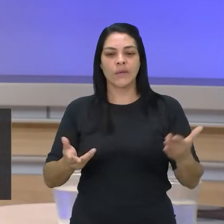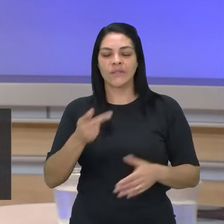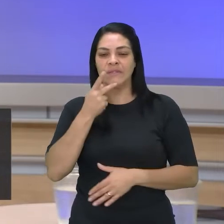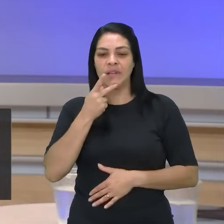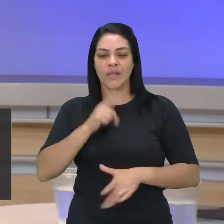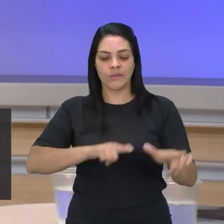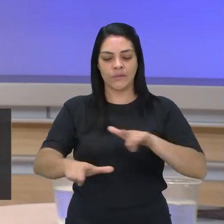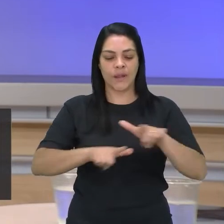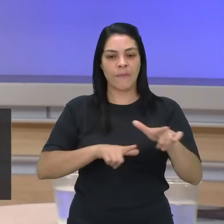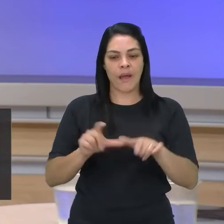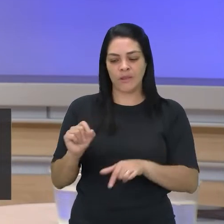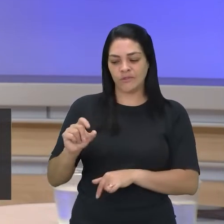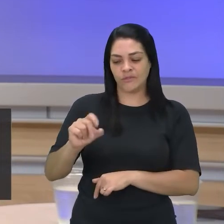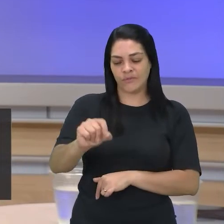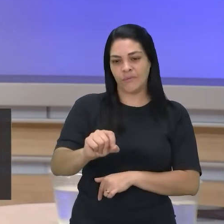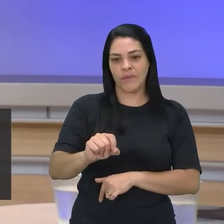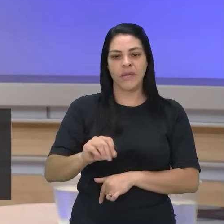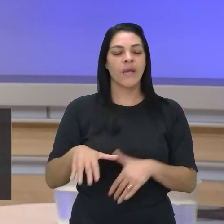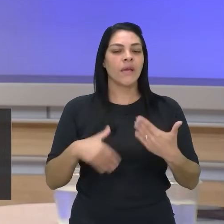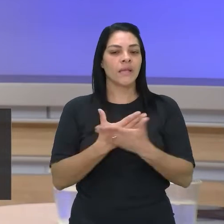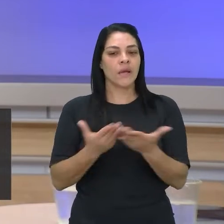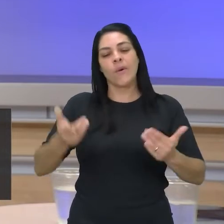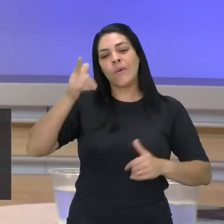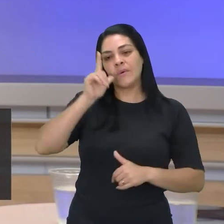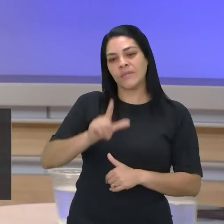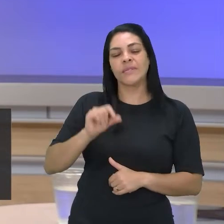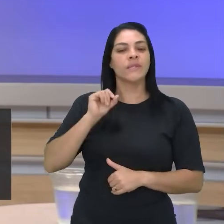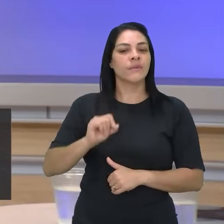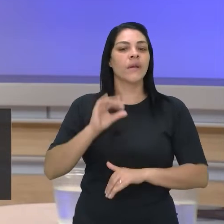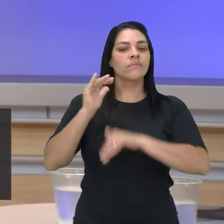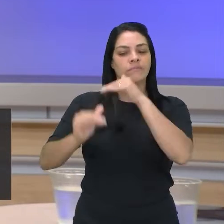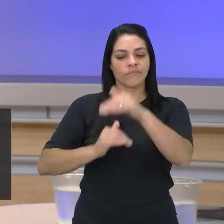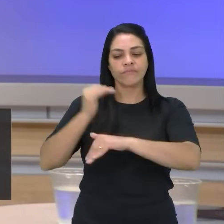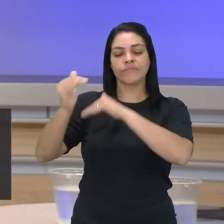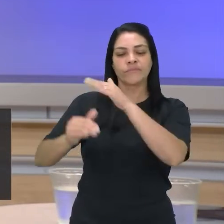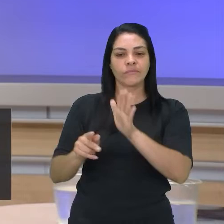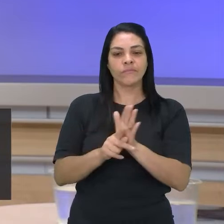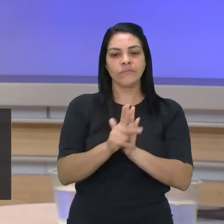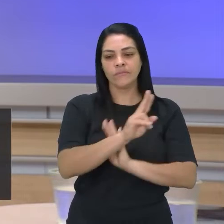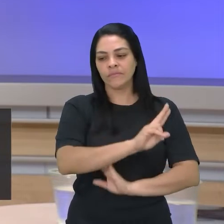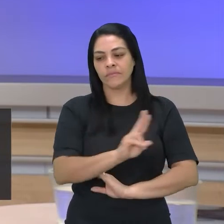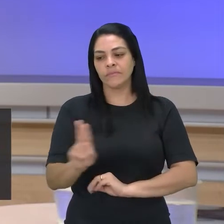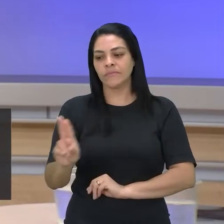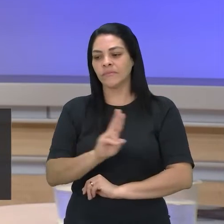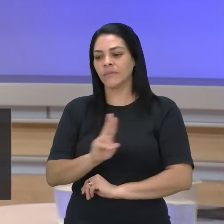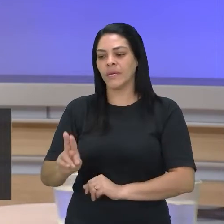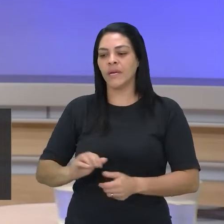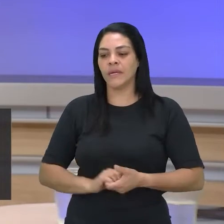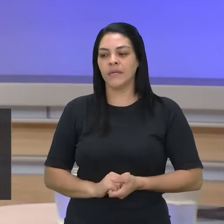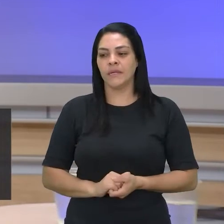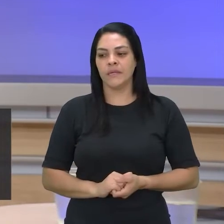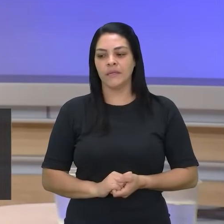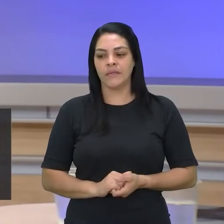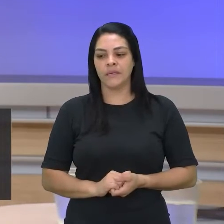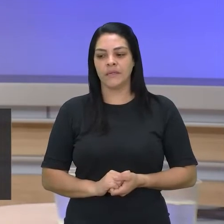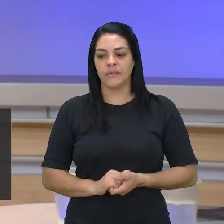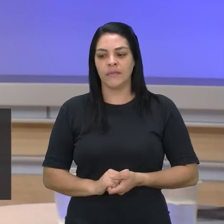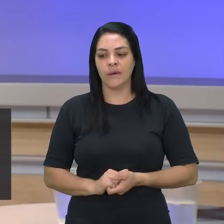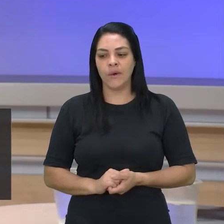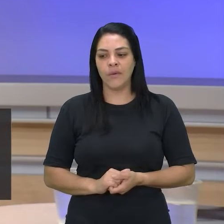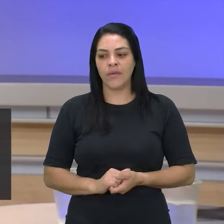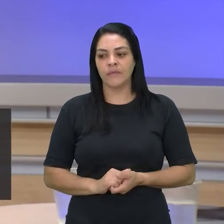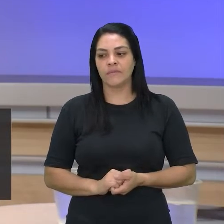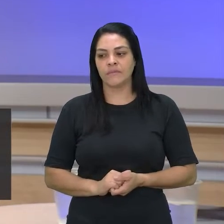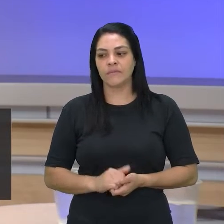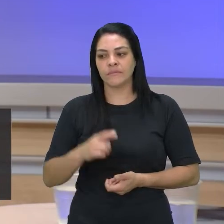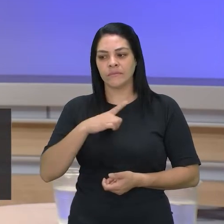Então, aos poucos, também foi ganhando um pouco essa conotação, esse nome. Mas na origem mesmo, a gente quis muito